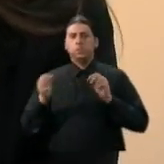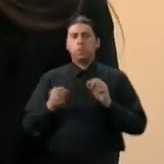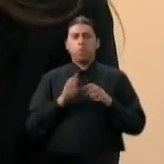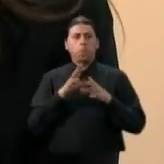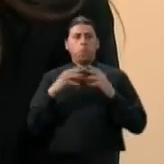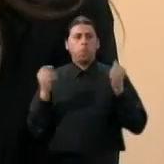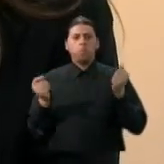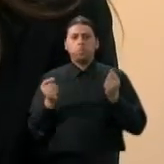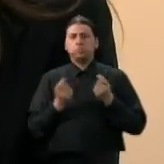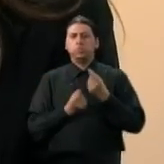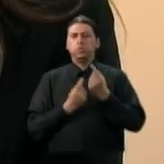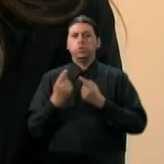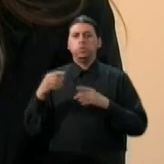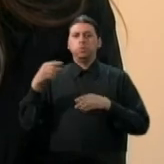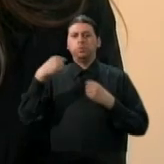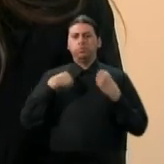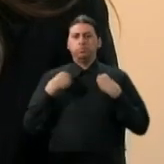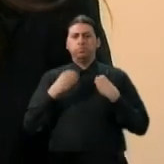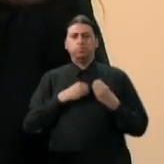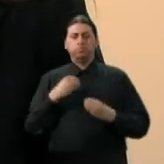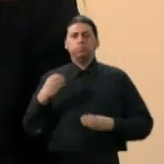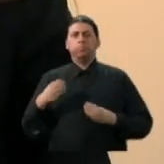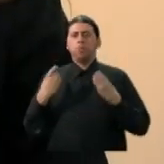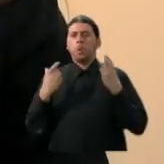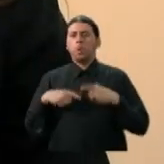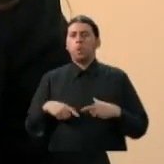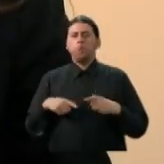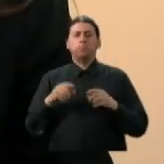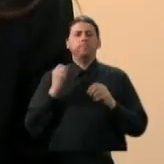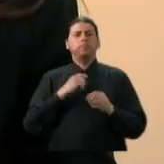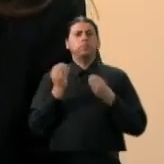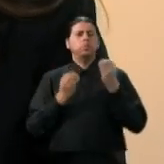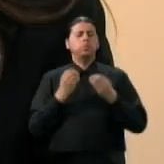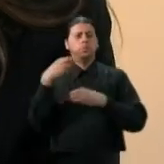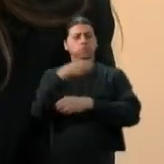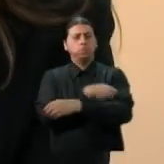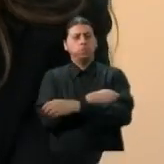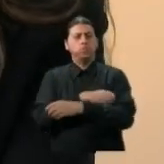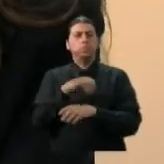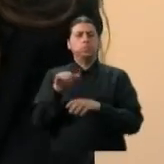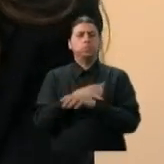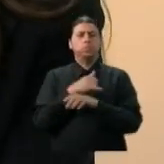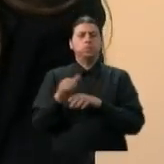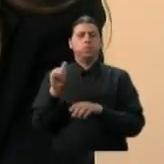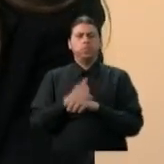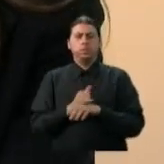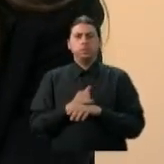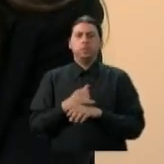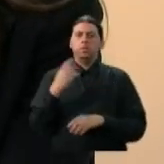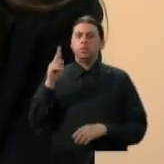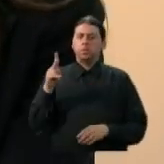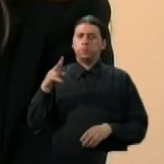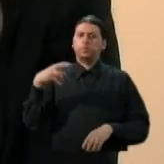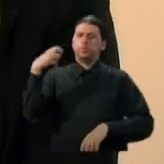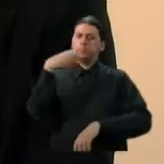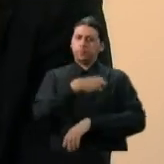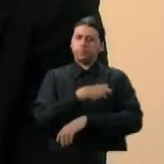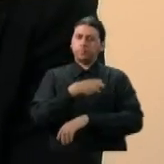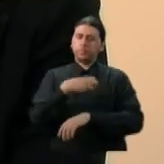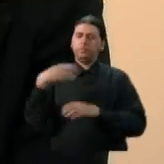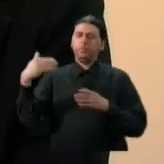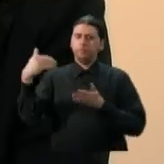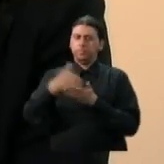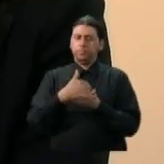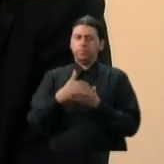acha. Porque como é que funciona a vacina? Tu vai aplicar o